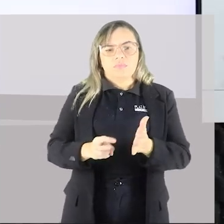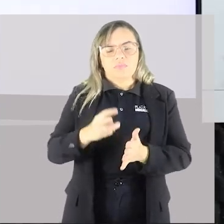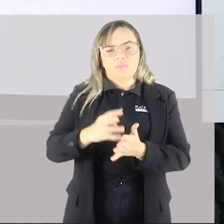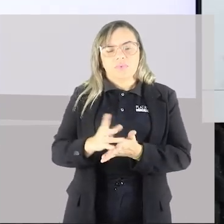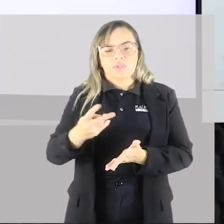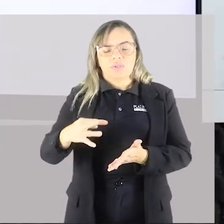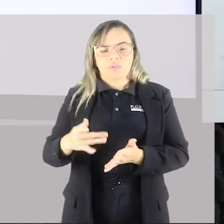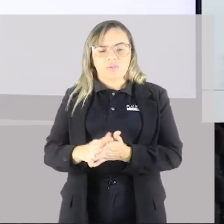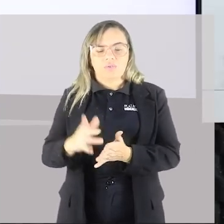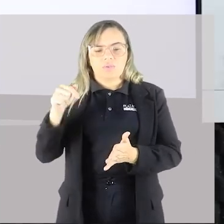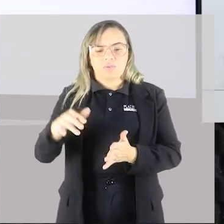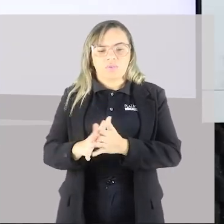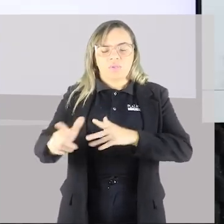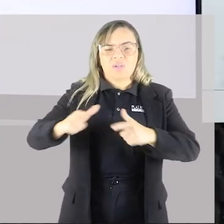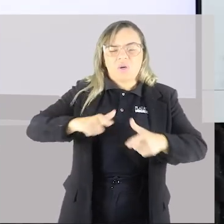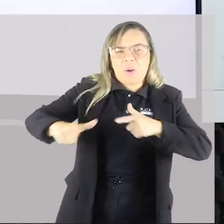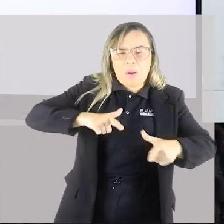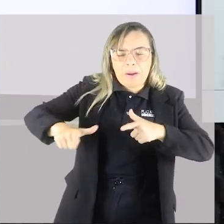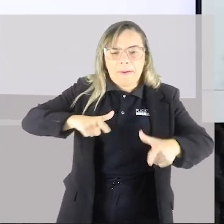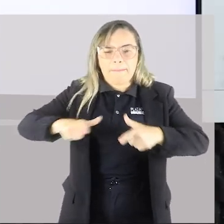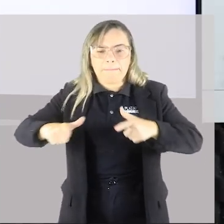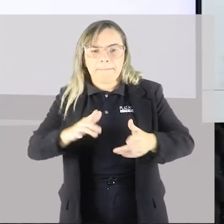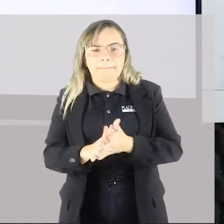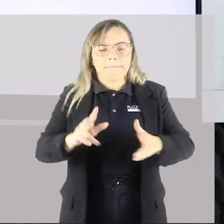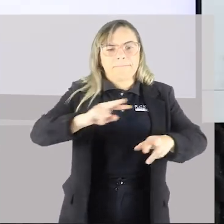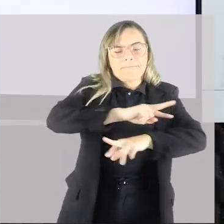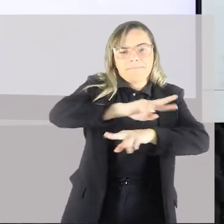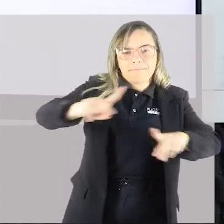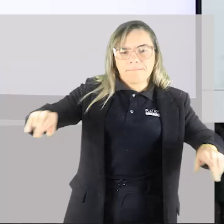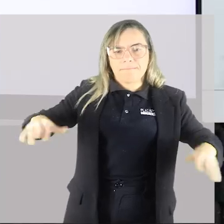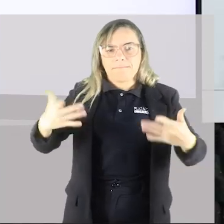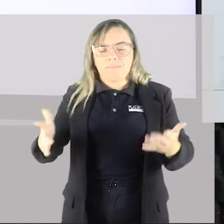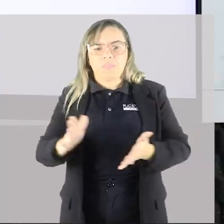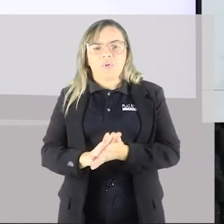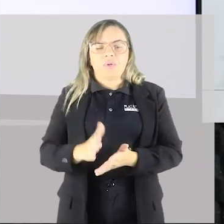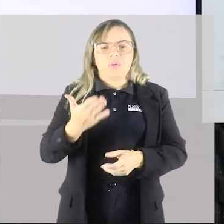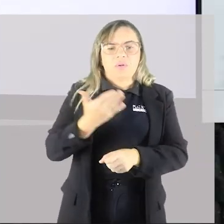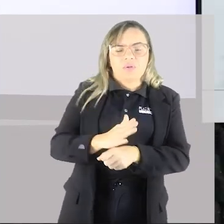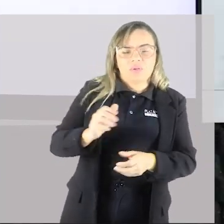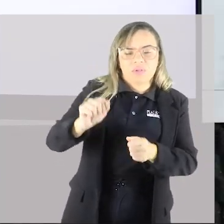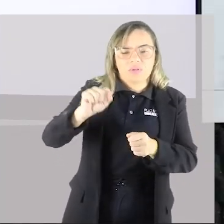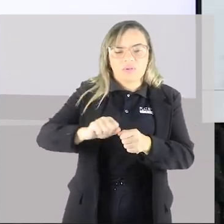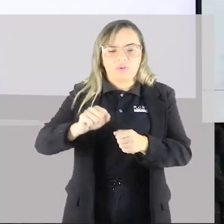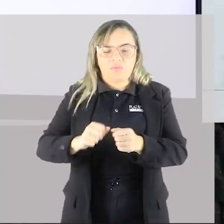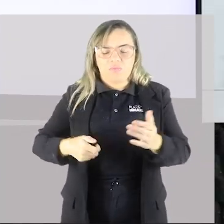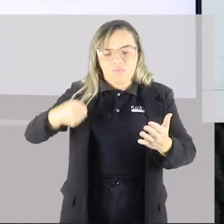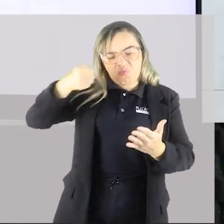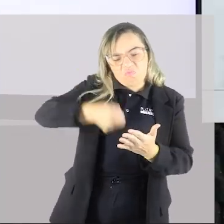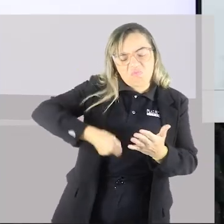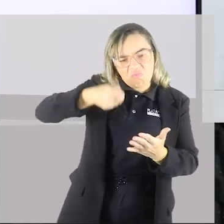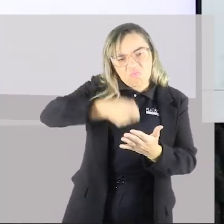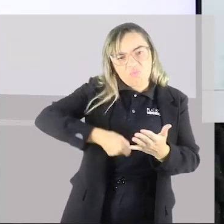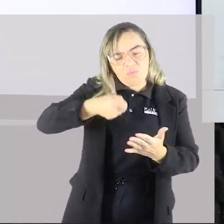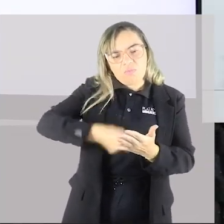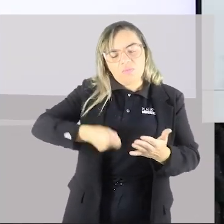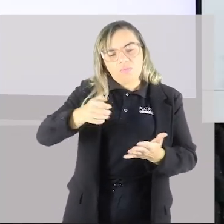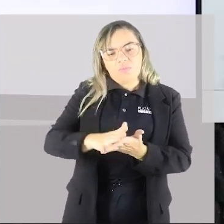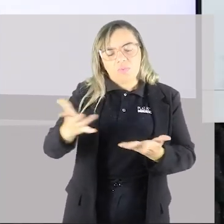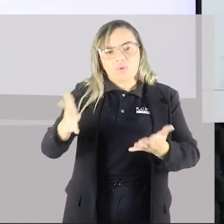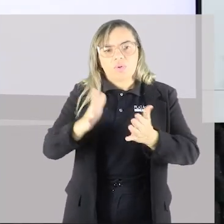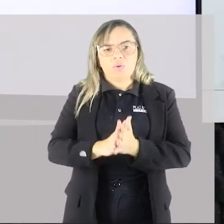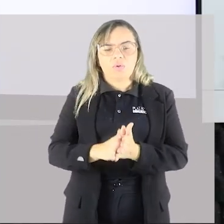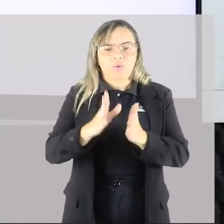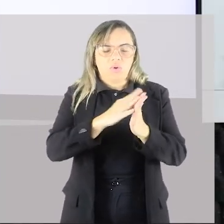terceirização, de uma diversificação das suas atividades, de uma imposição de um modelo